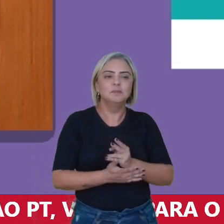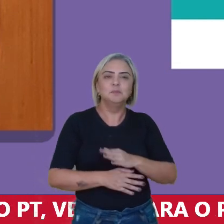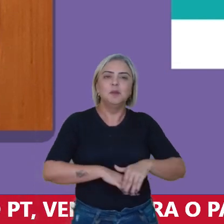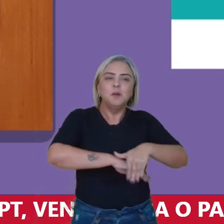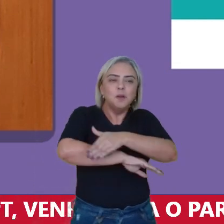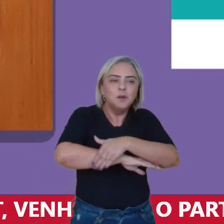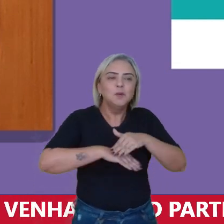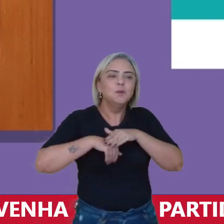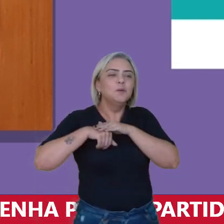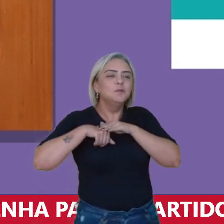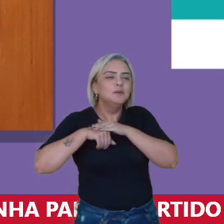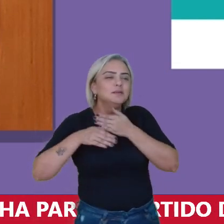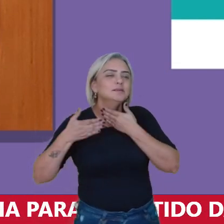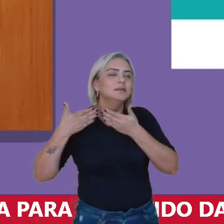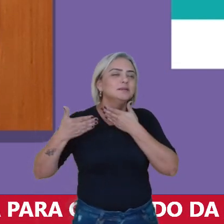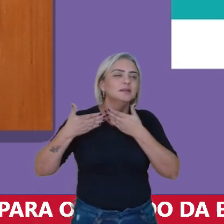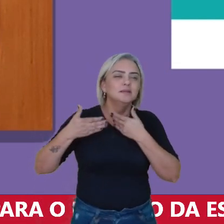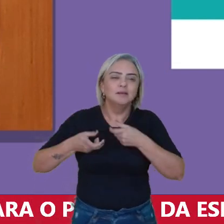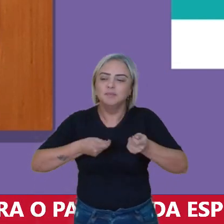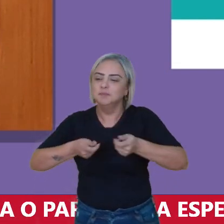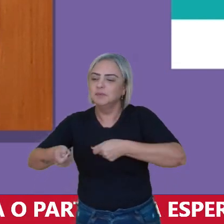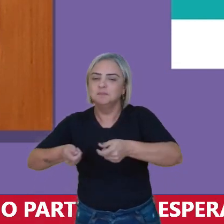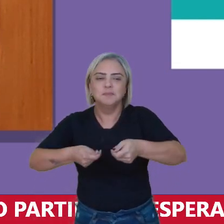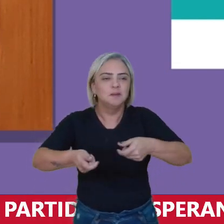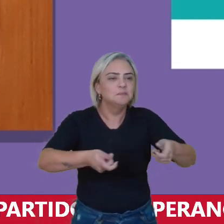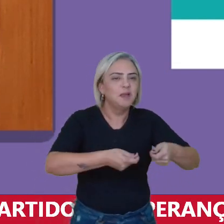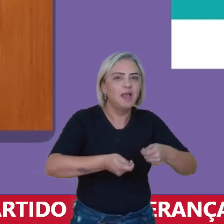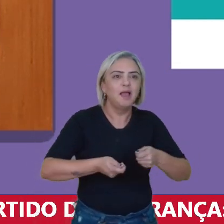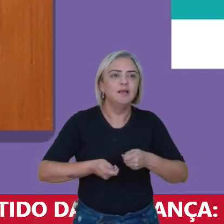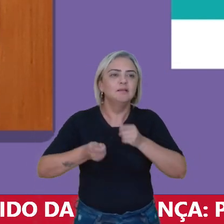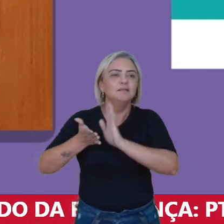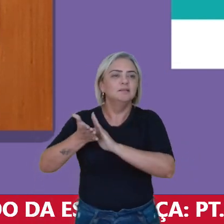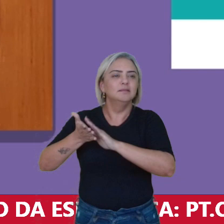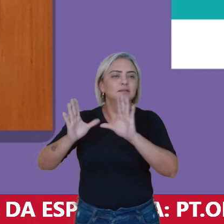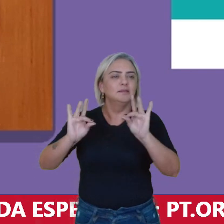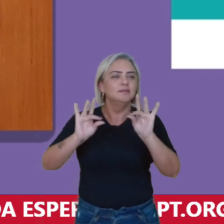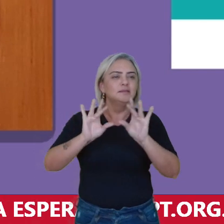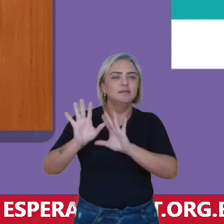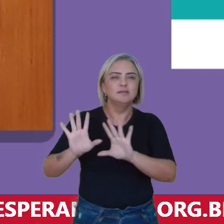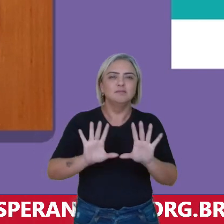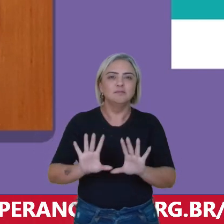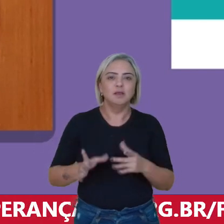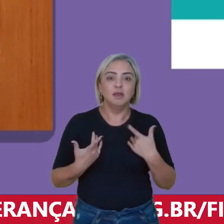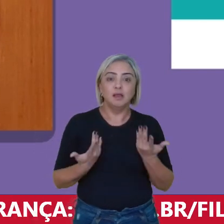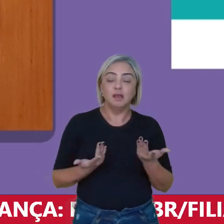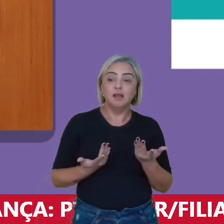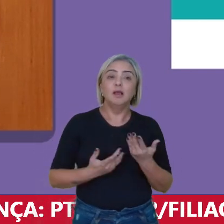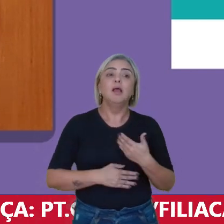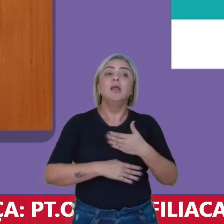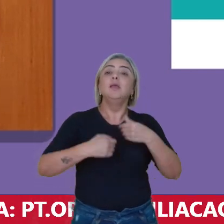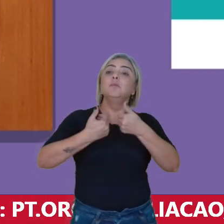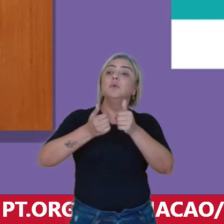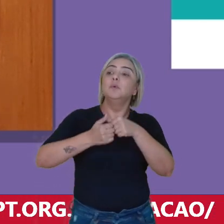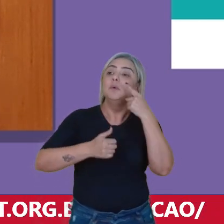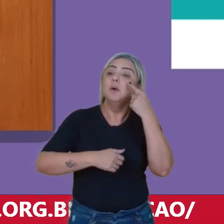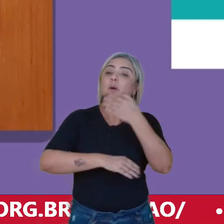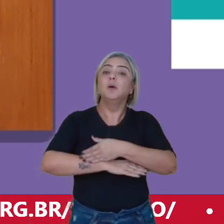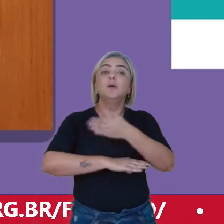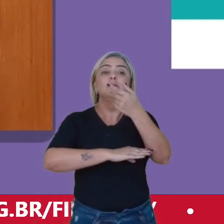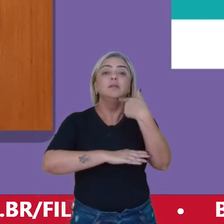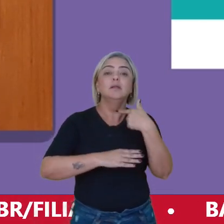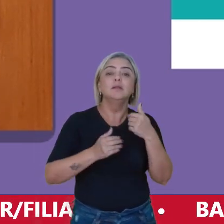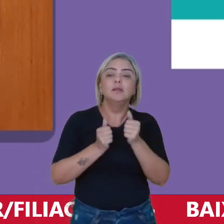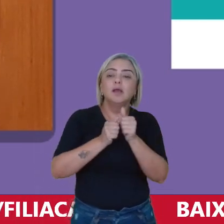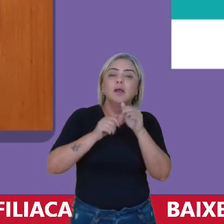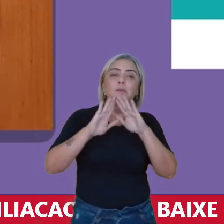forte, de panfletagem, de adesivaço, de ir para as paradas de ônibus, para